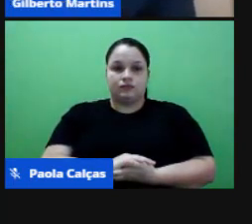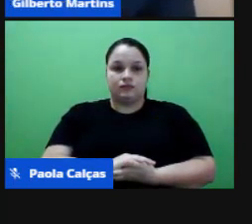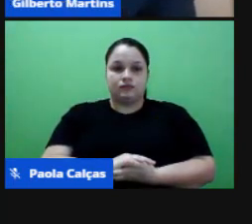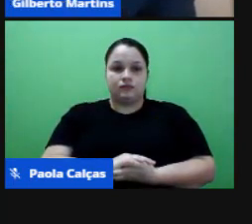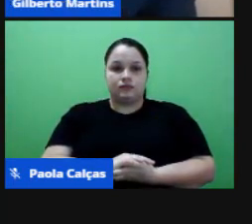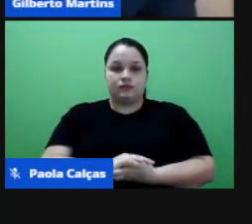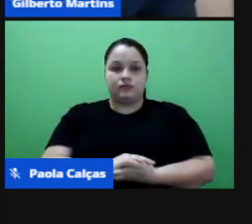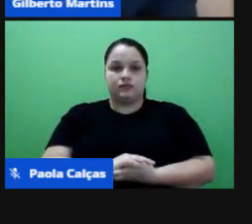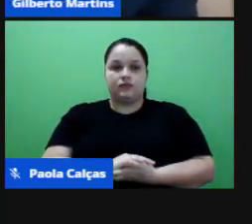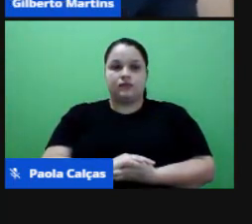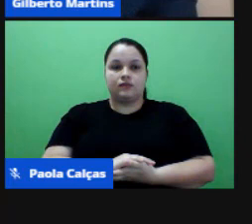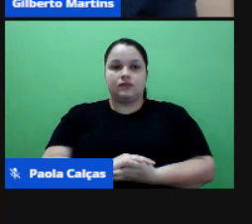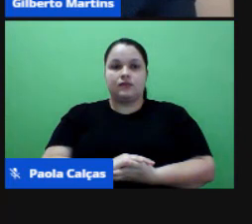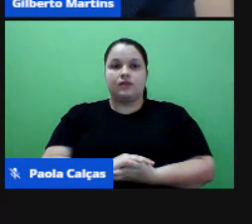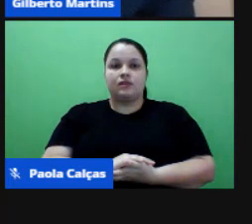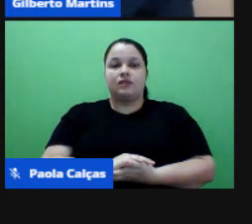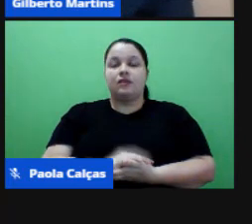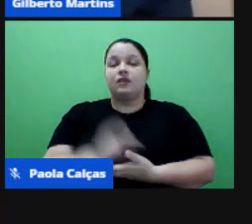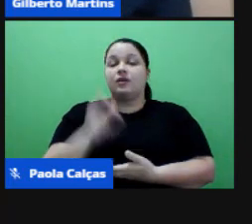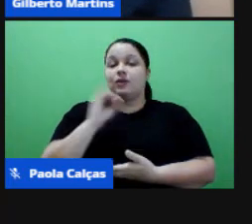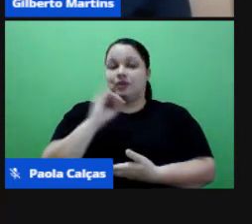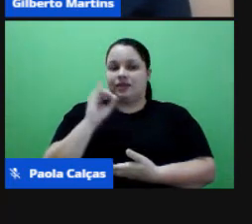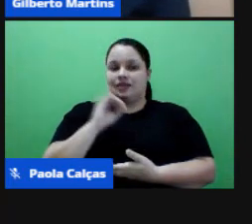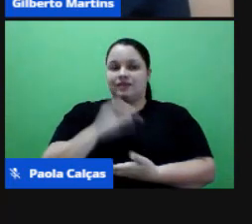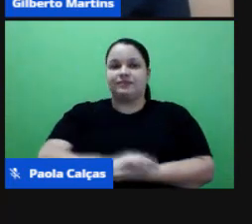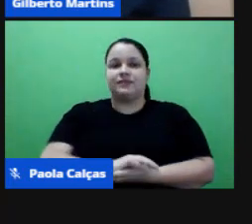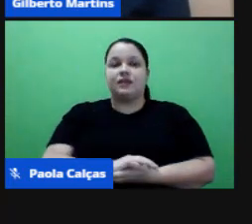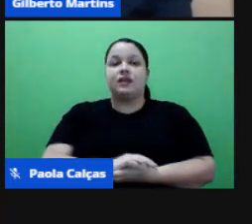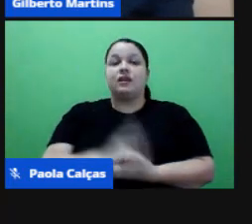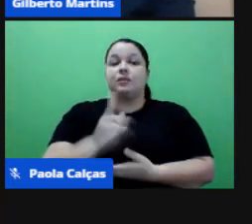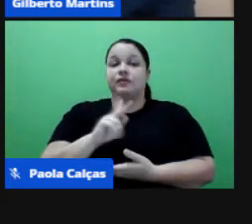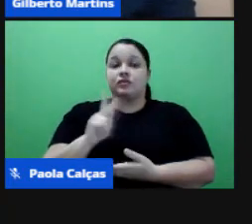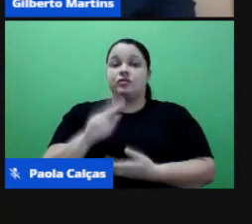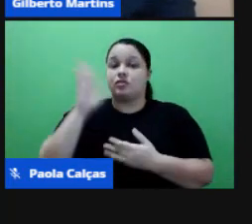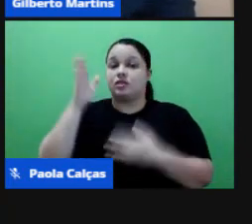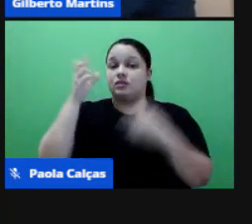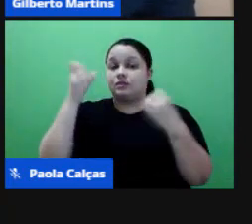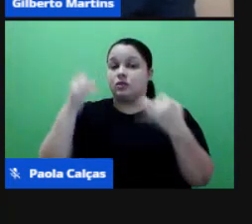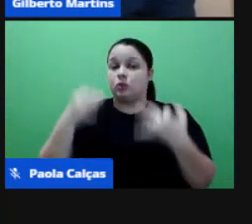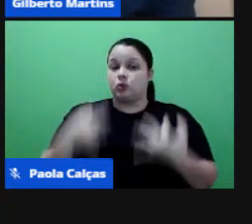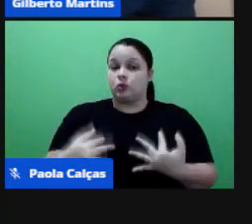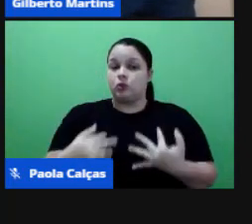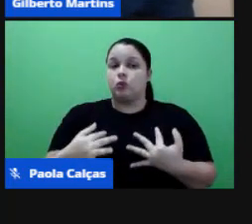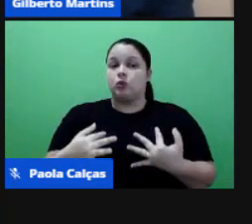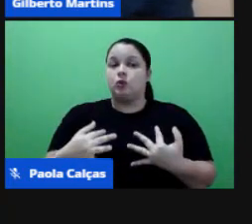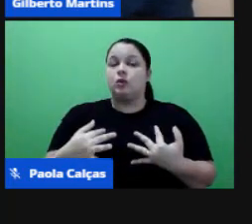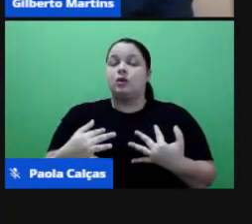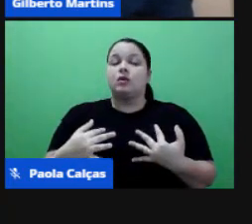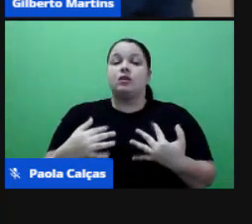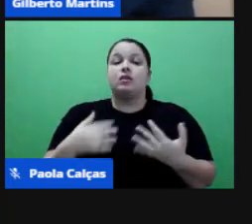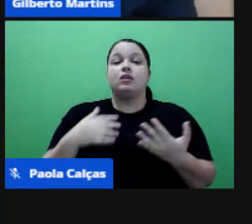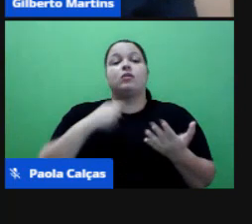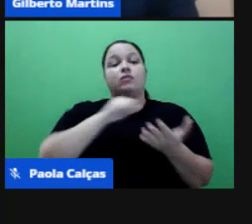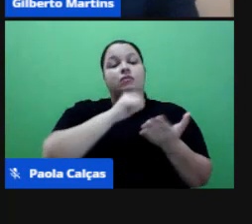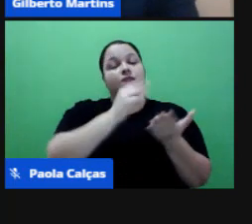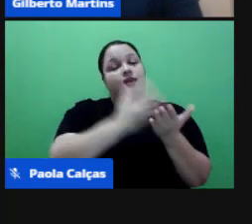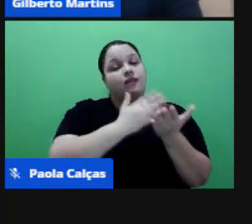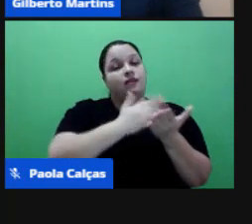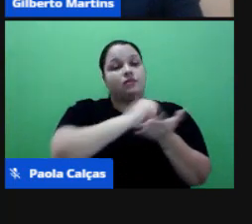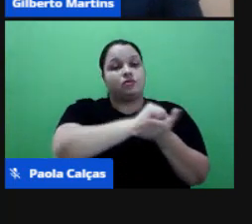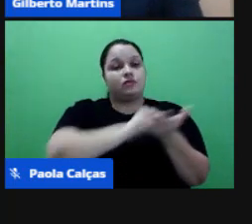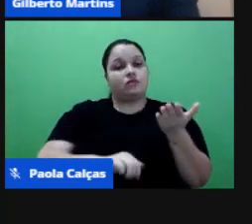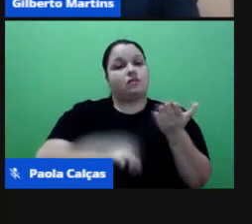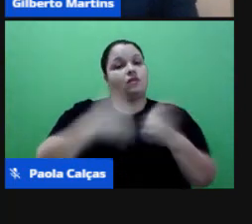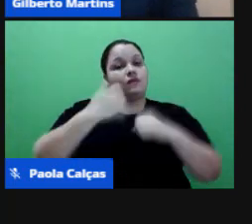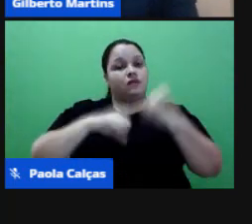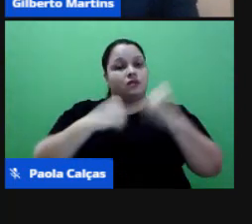Como a professora Janine disse, o caderno de atividades diagnósticas 2021. Nós estaremos